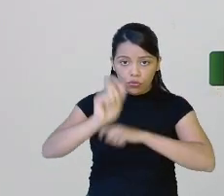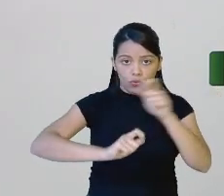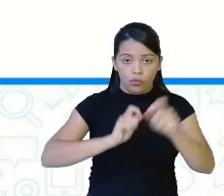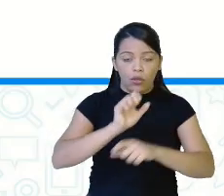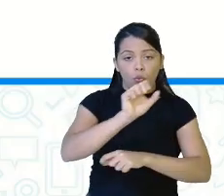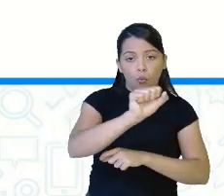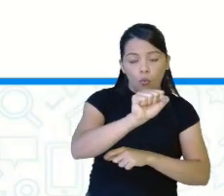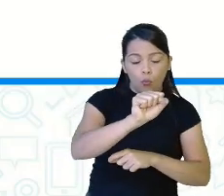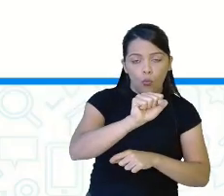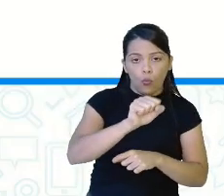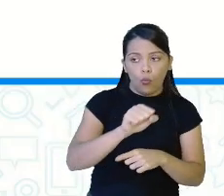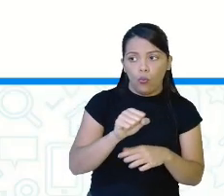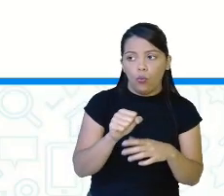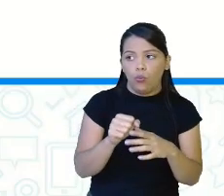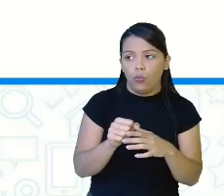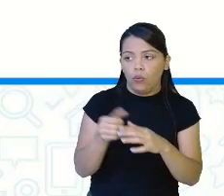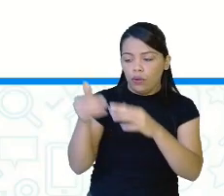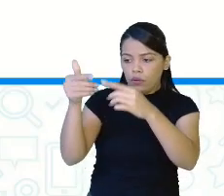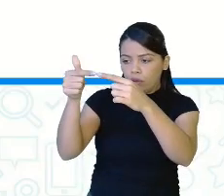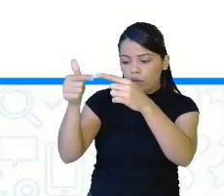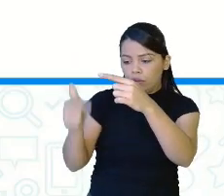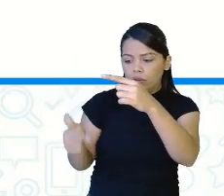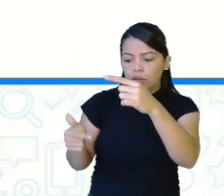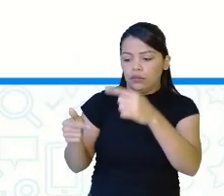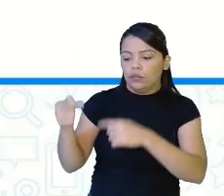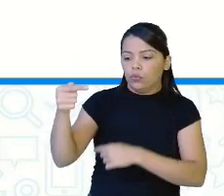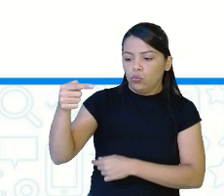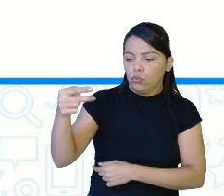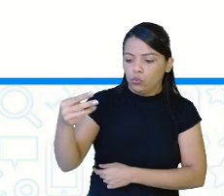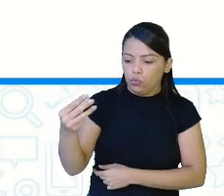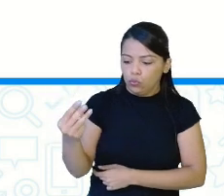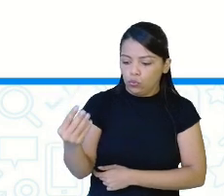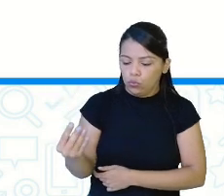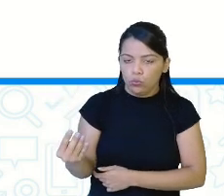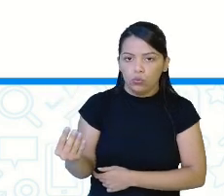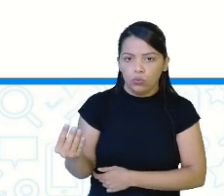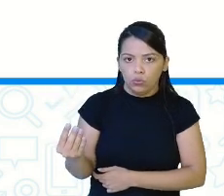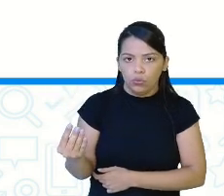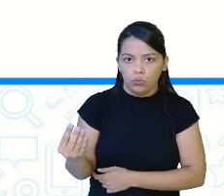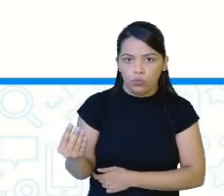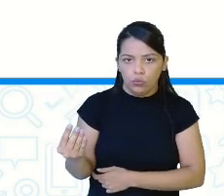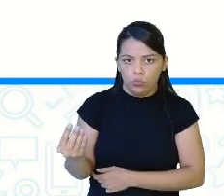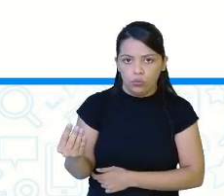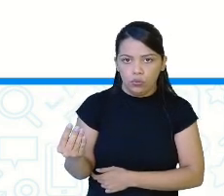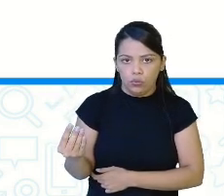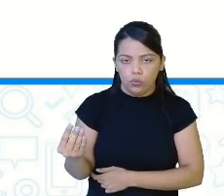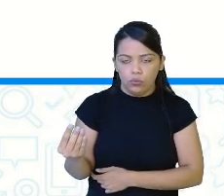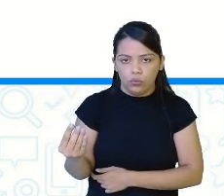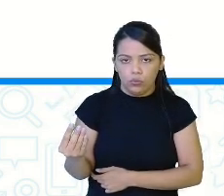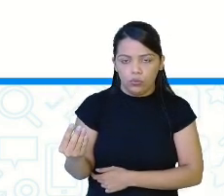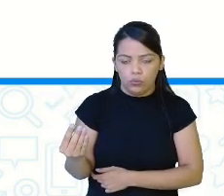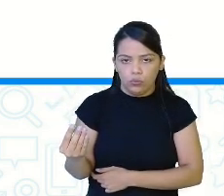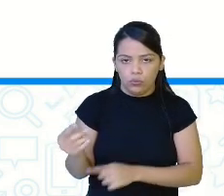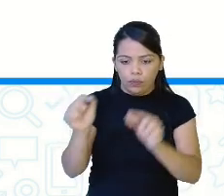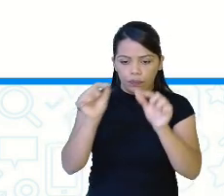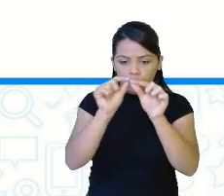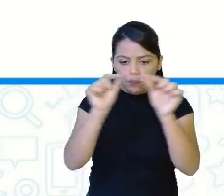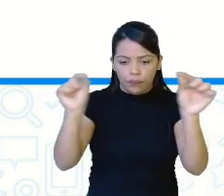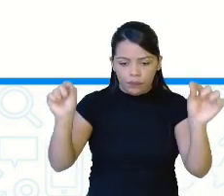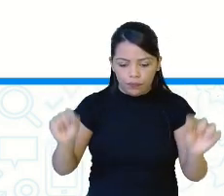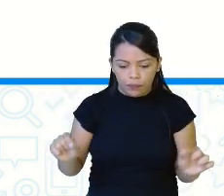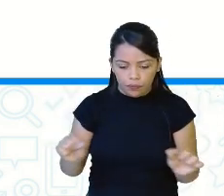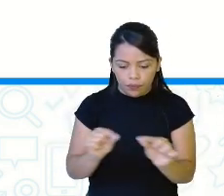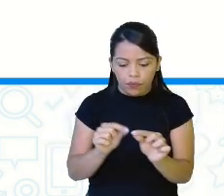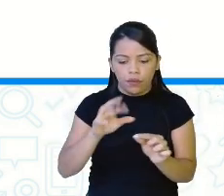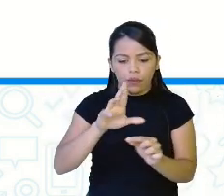caso aqui, a gente vai encontrar 4. 1, 2, 3, 4. Retângulo tem 2 medidas